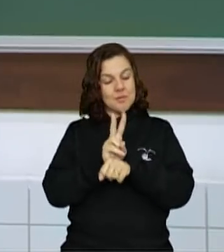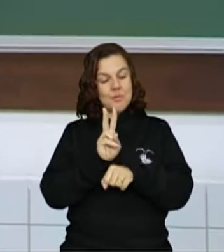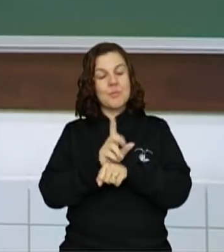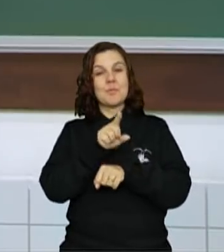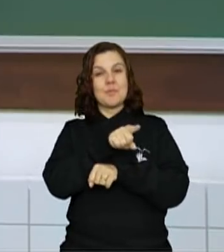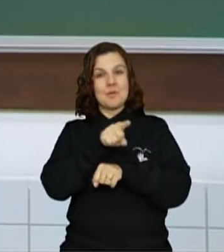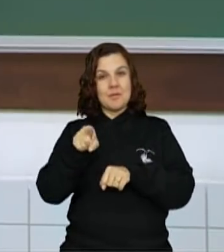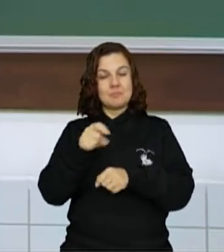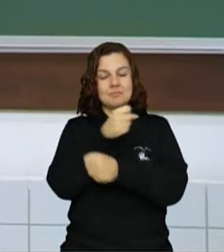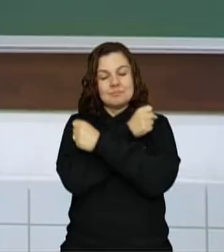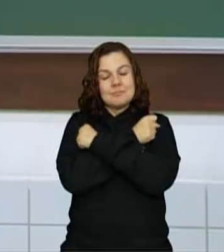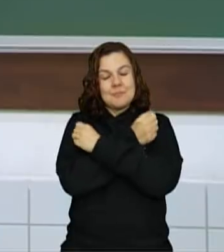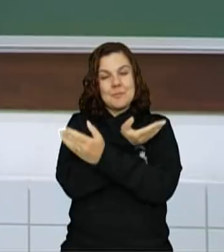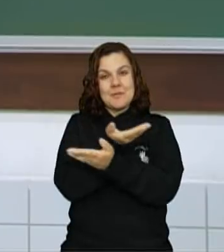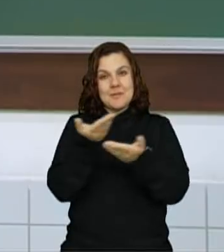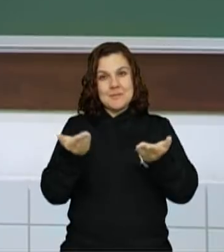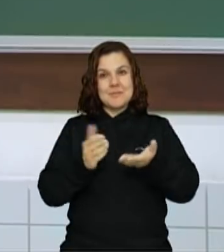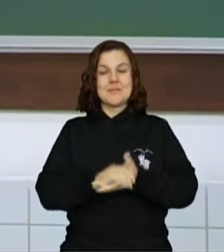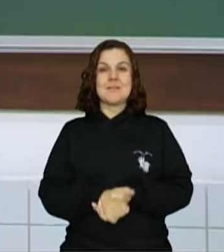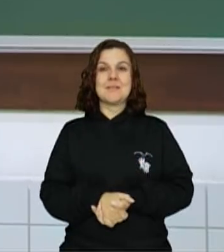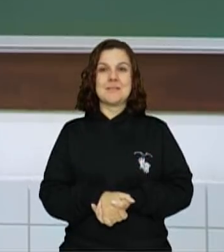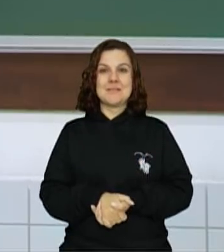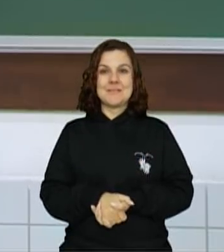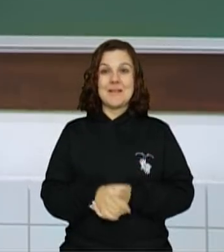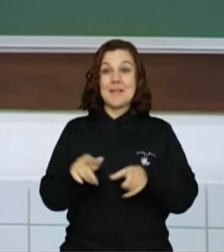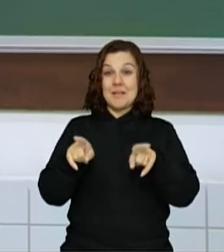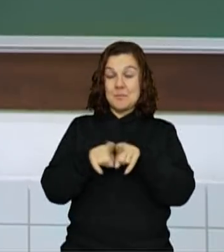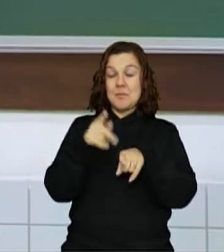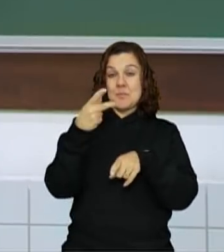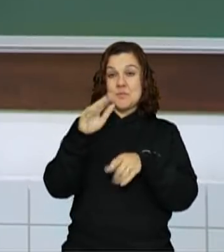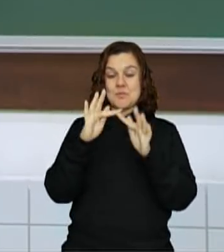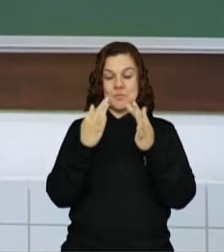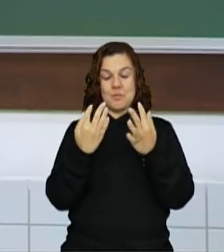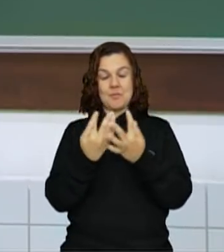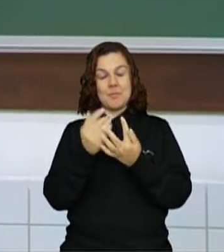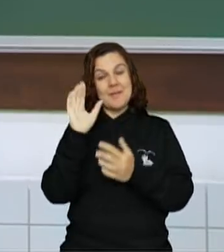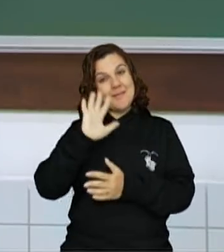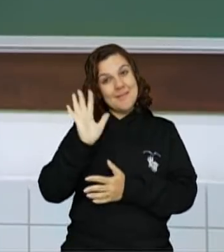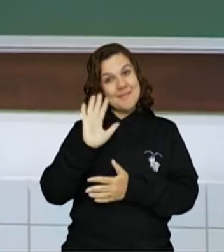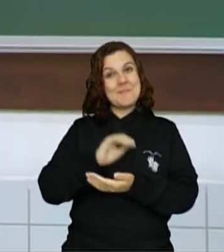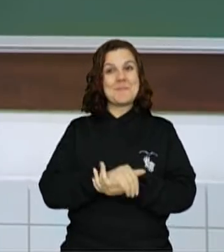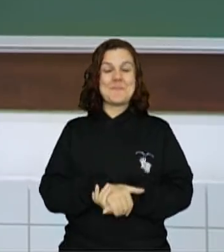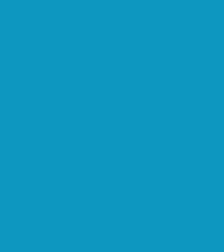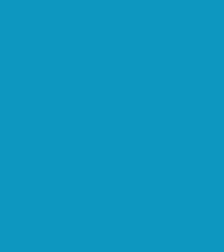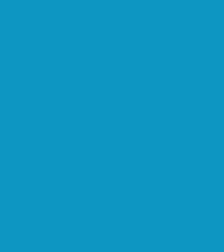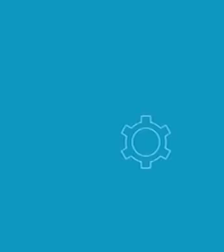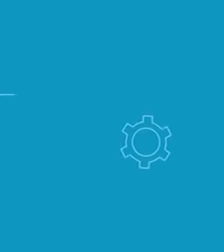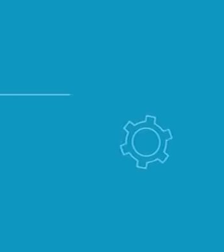cuidem. E o meu abraço a você e a sua família e até mais.